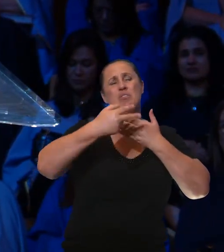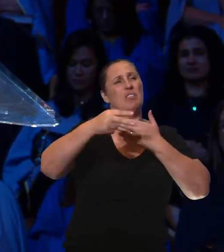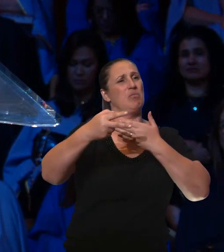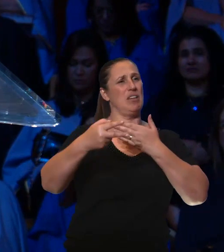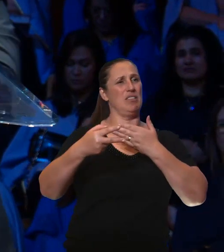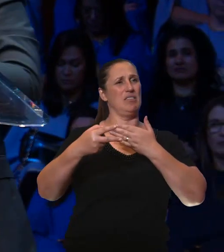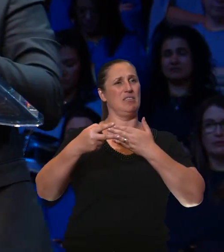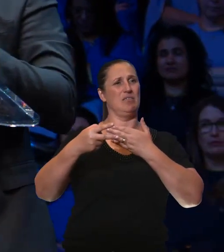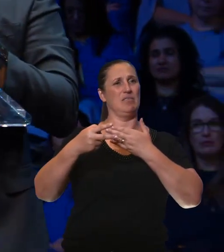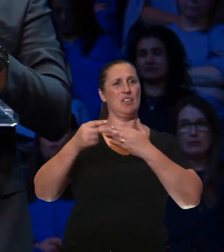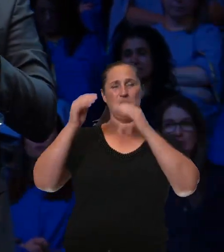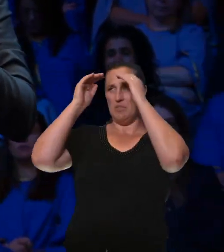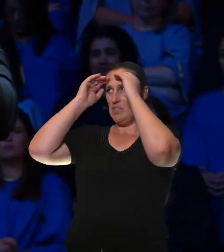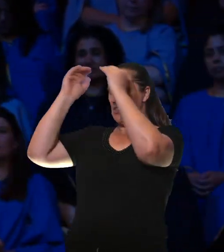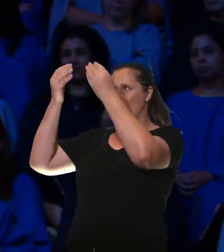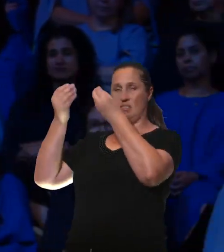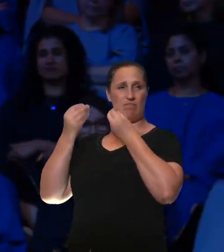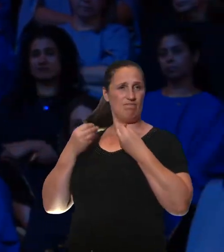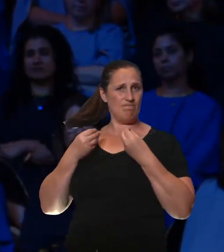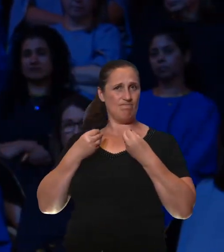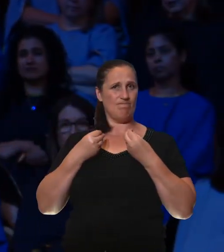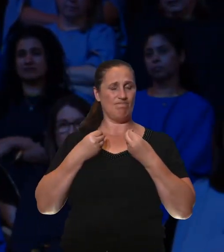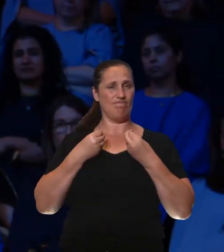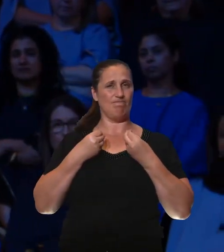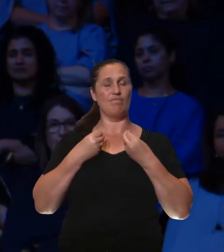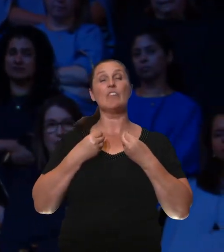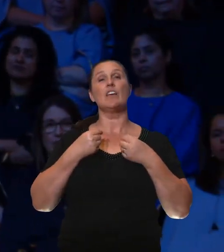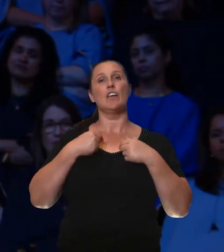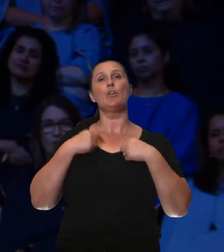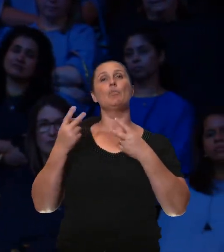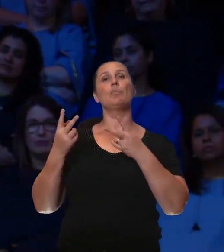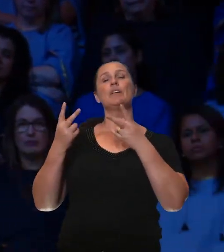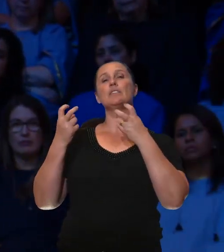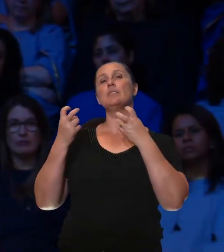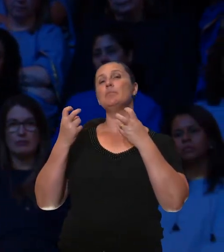traga sobre a nossa vida. Eu tenho visto